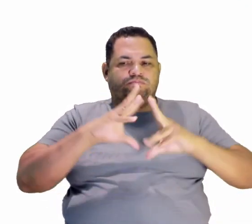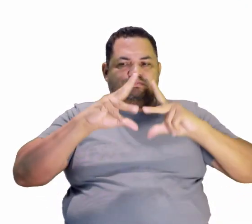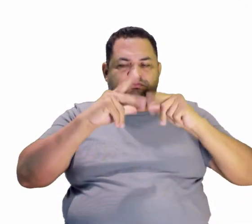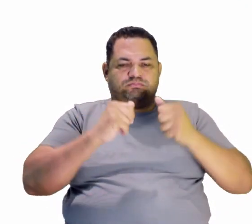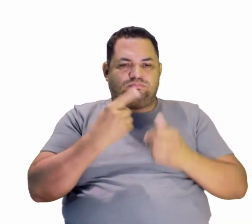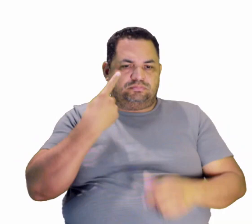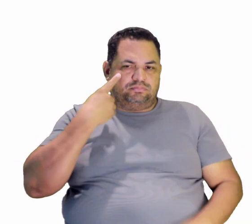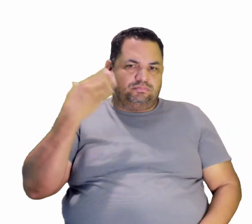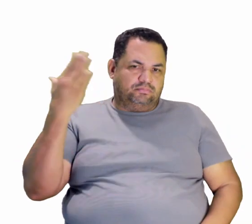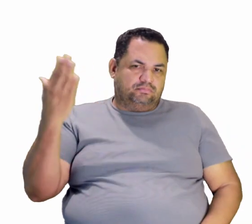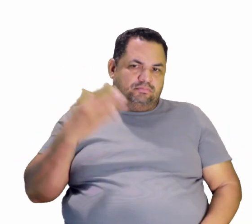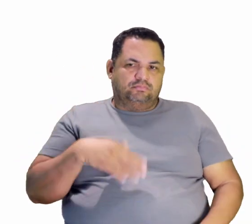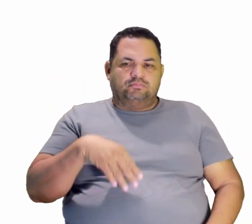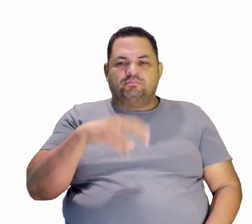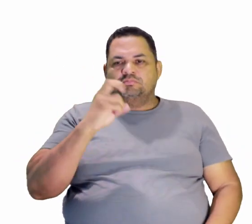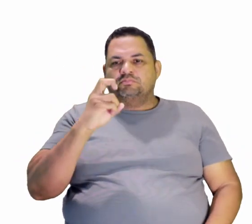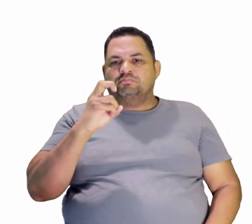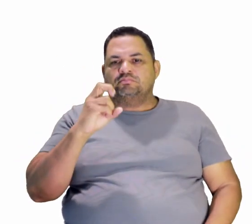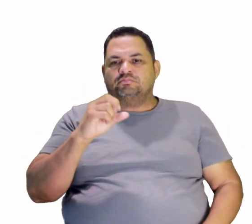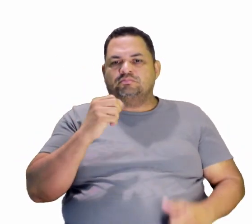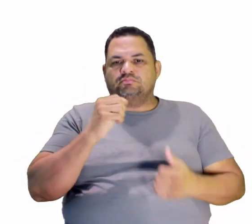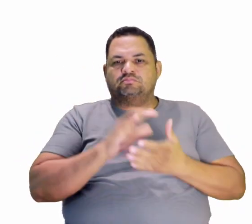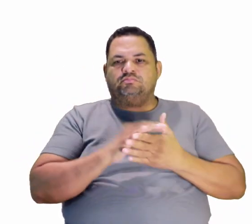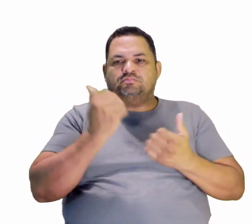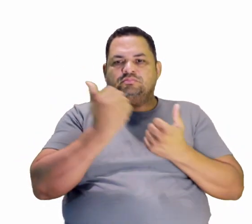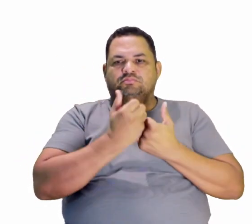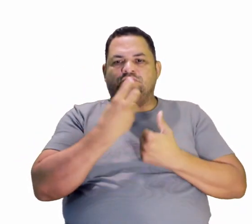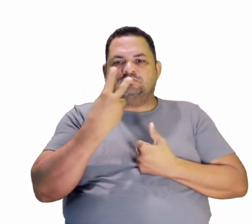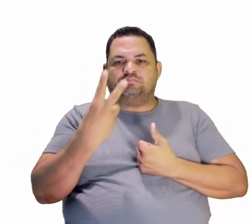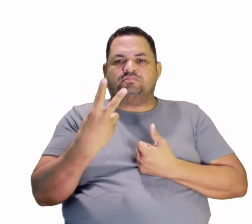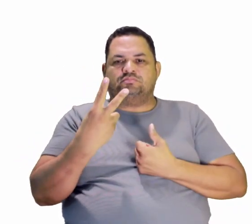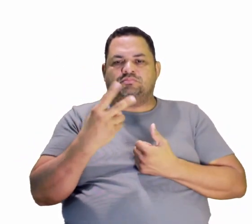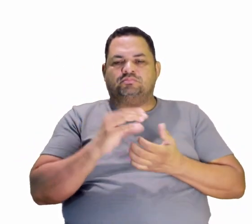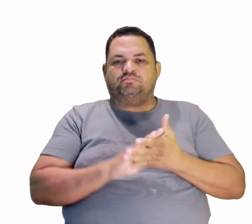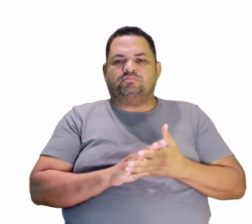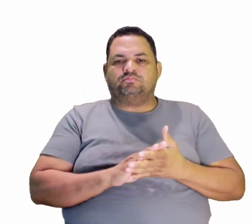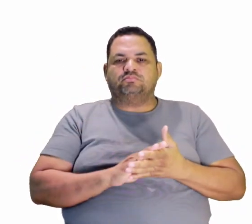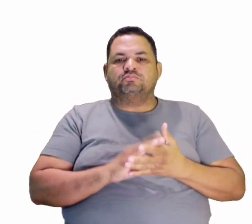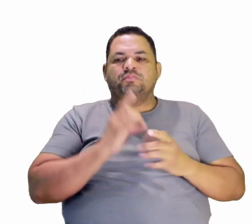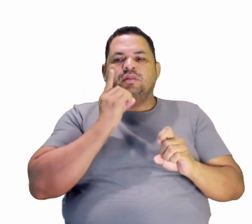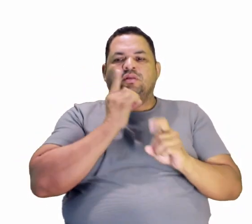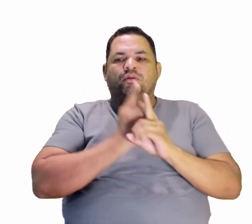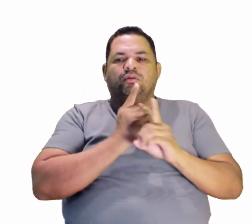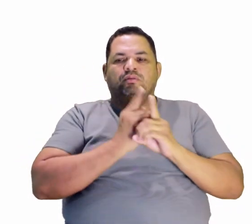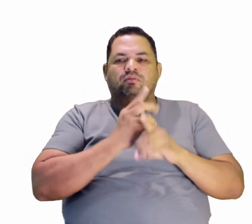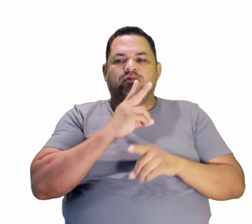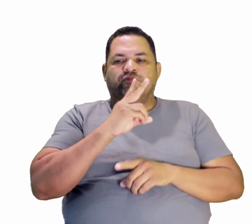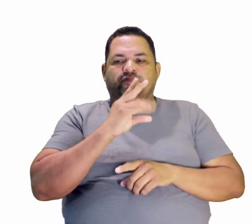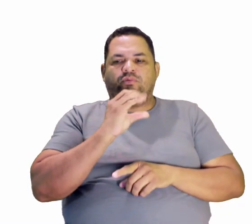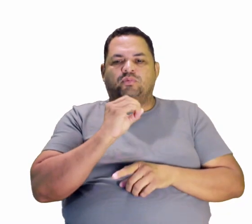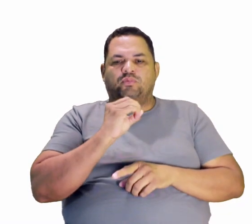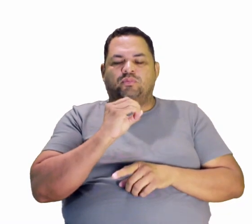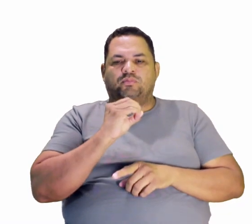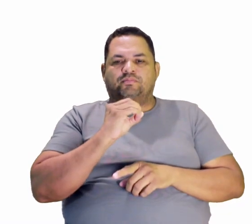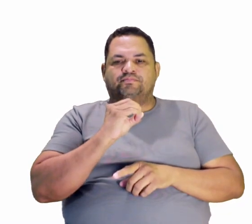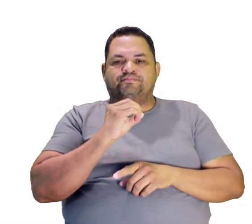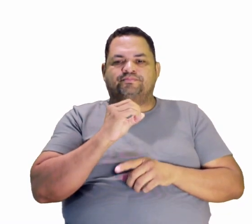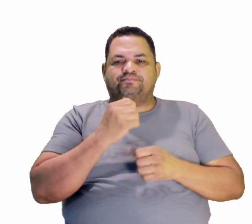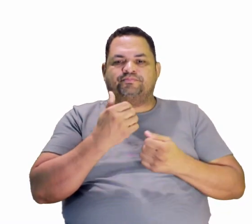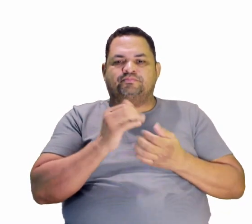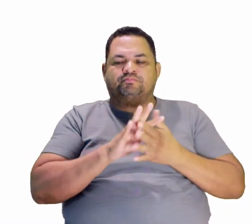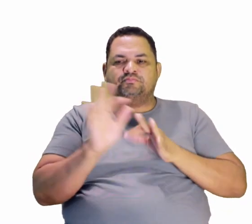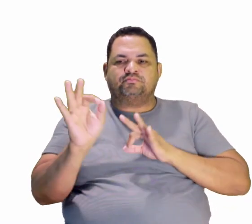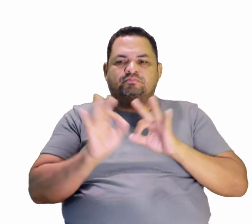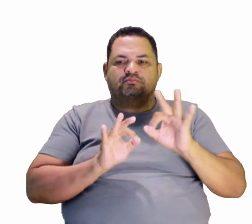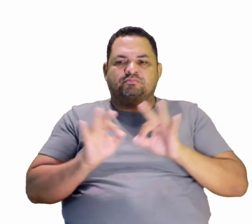olha bem, 5 segundos. Substituindo em 2, de novo, para achar a velocidade inicial, ele tem que